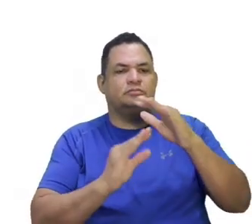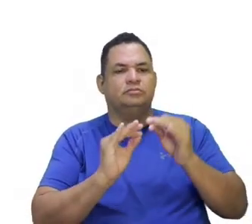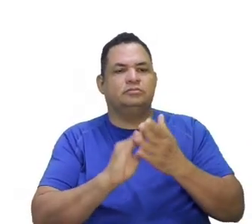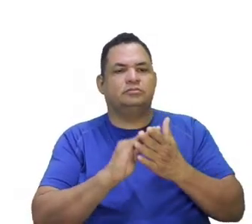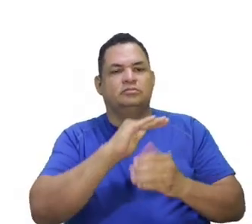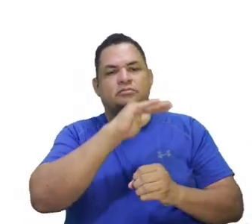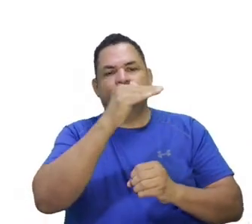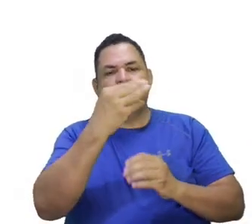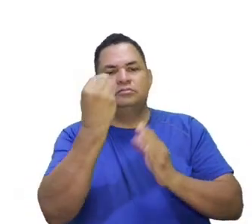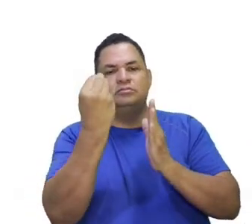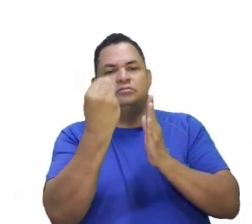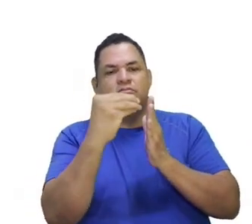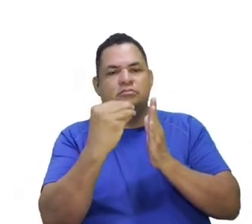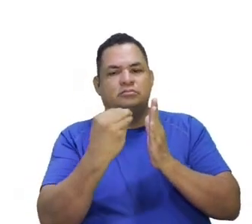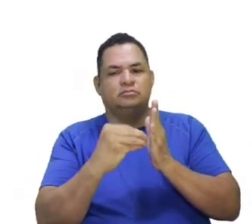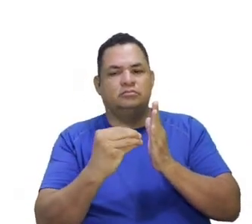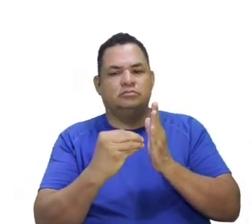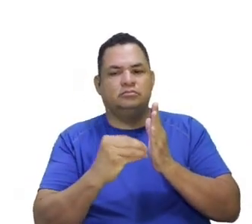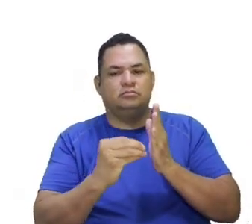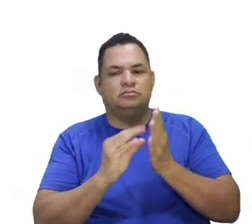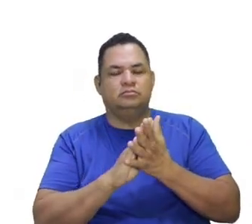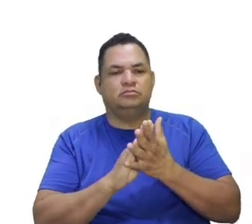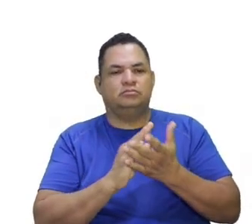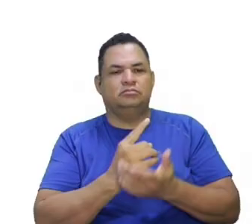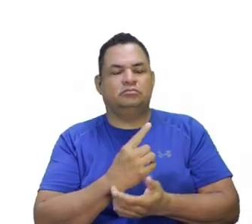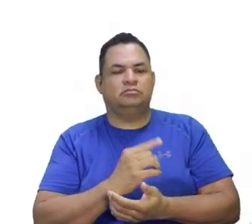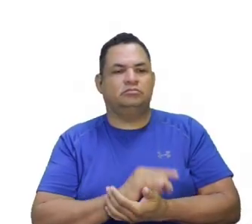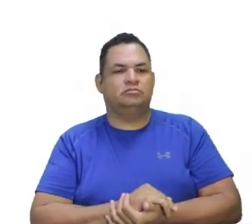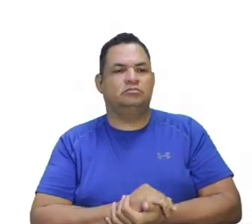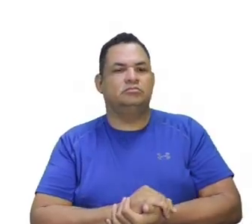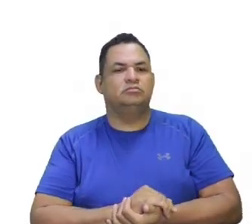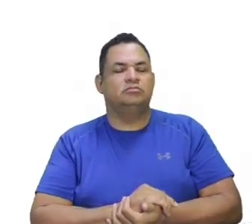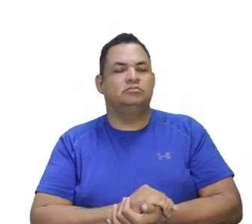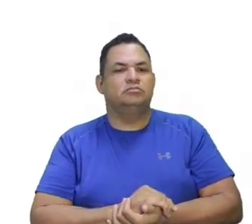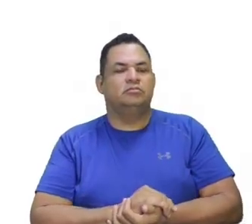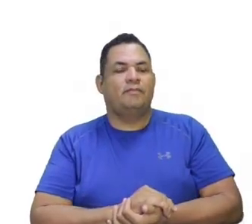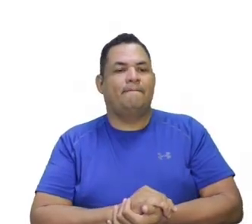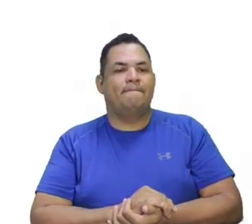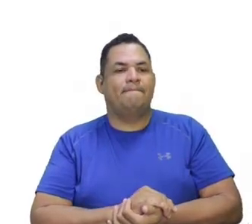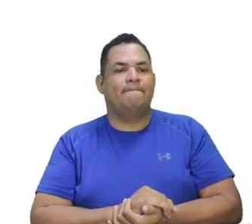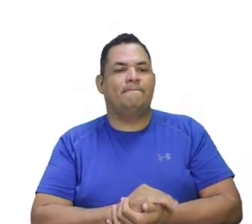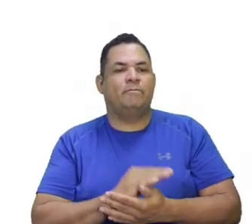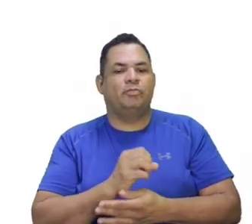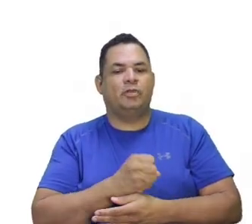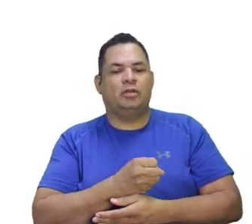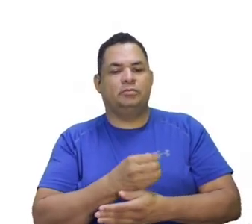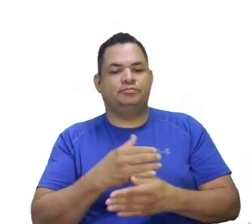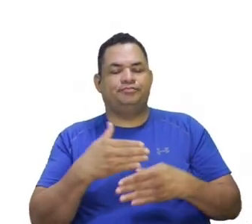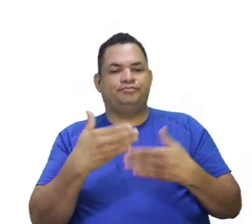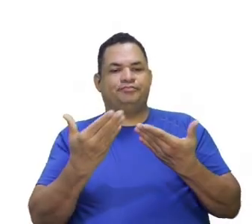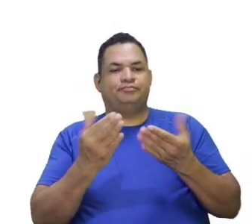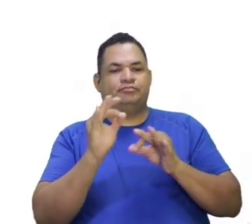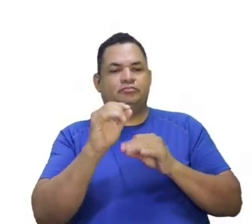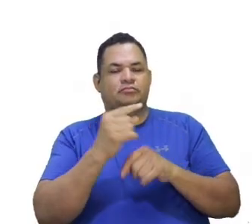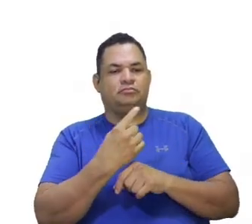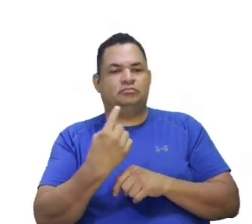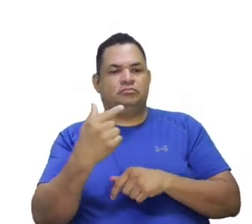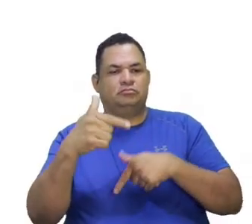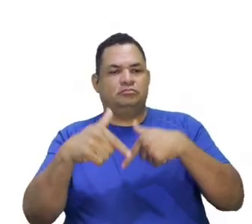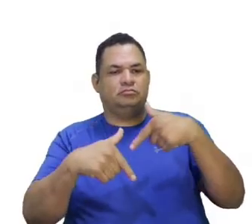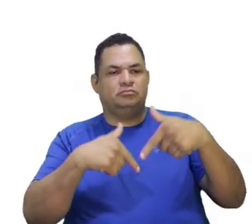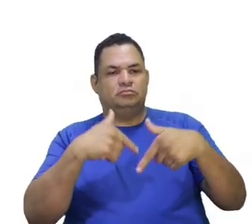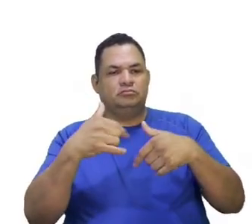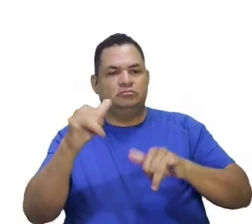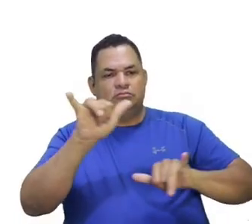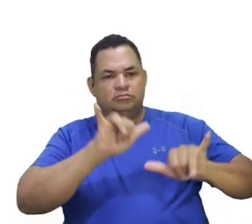ser preenchido dos nossos átomos. Quando a gente está trabalhando dentro